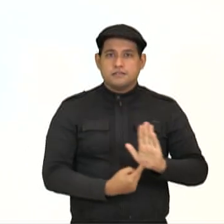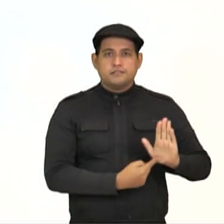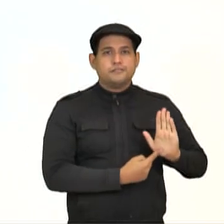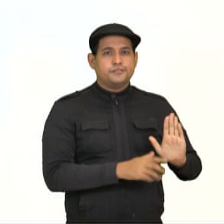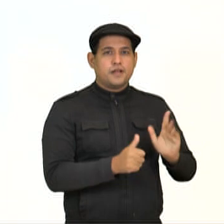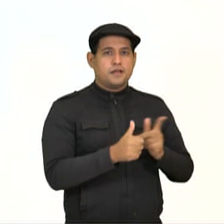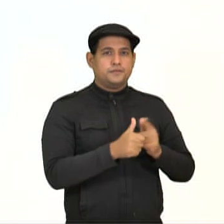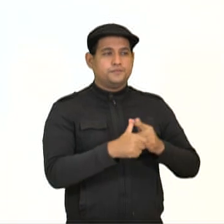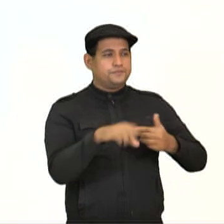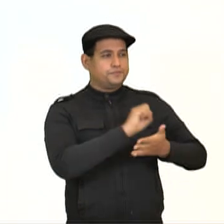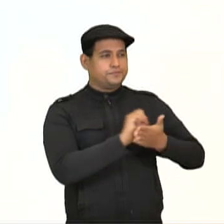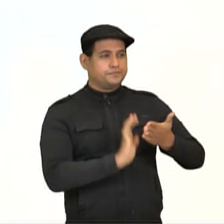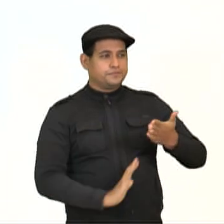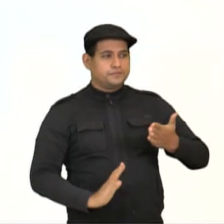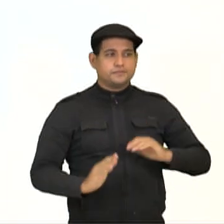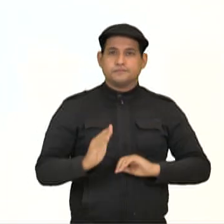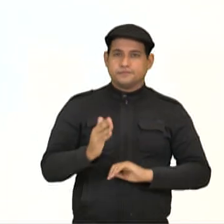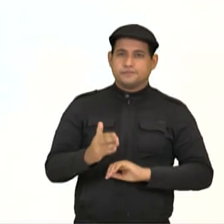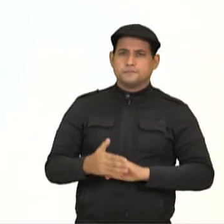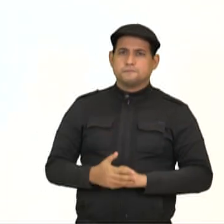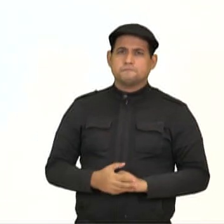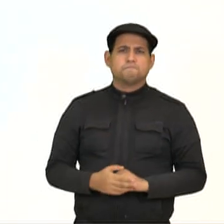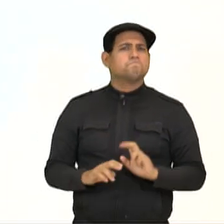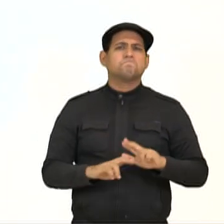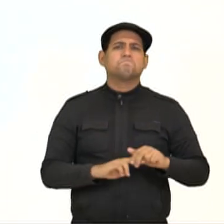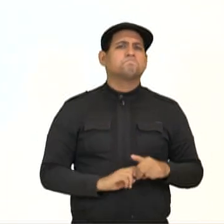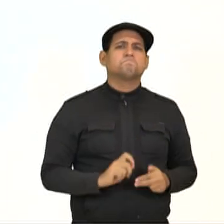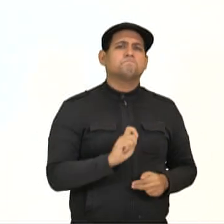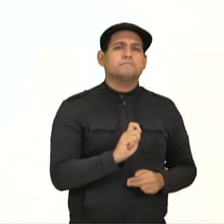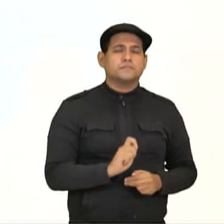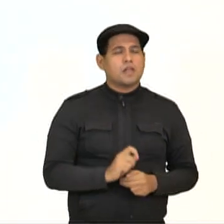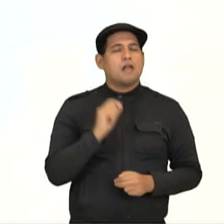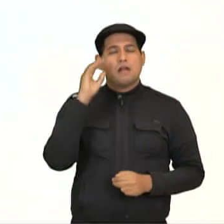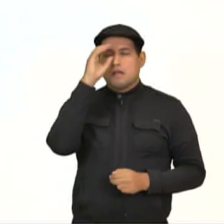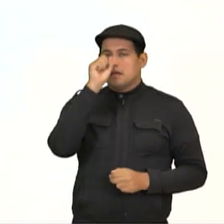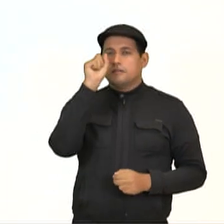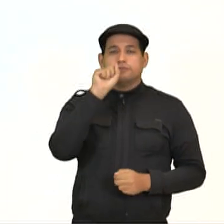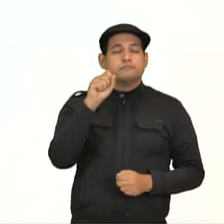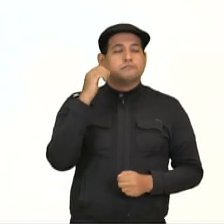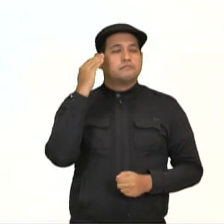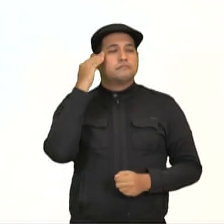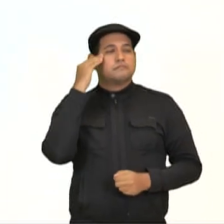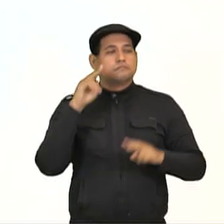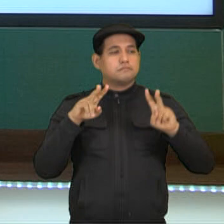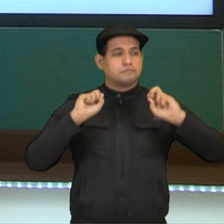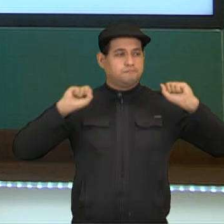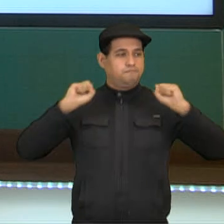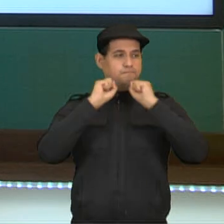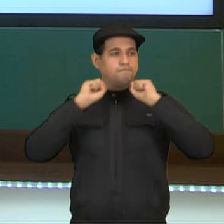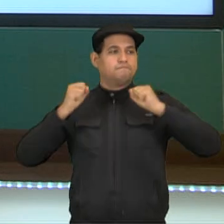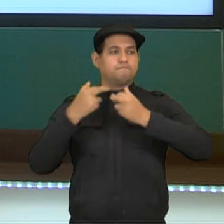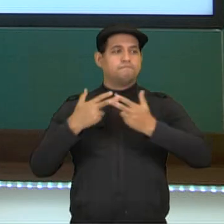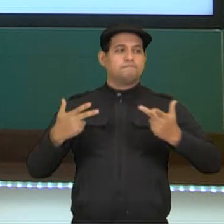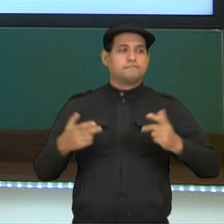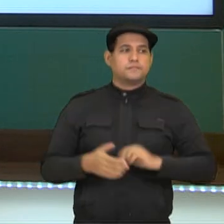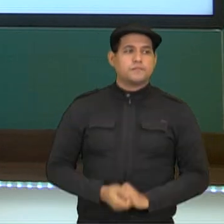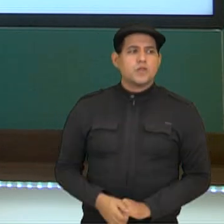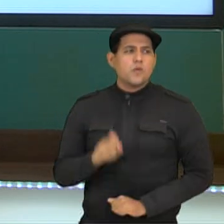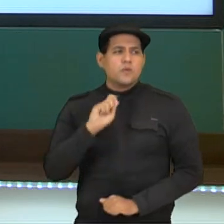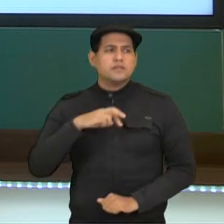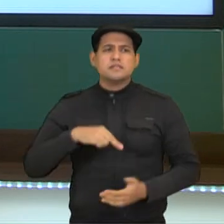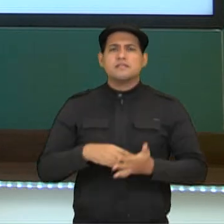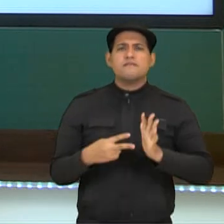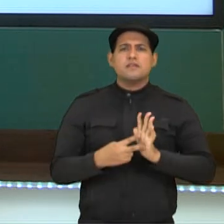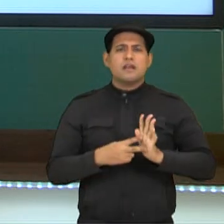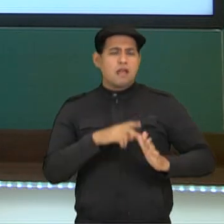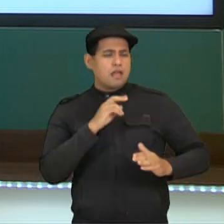nosso primeiro exercício, tá? Por quê? É para saber mesmo o que vocês entendem desse atletismo. Então, o que é atletismo?